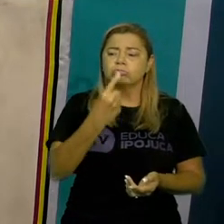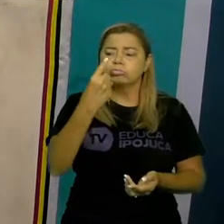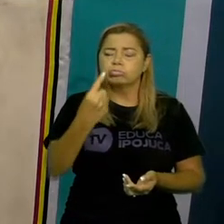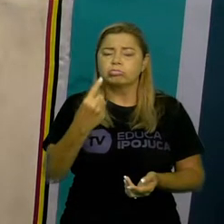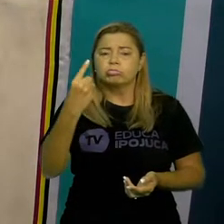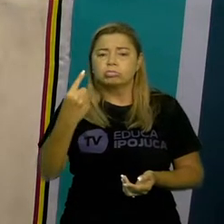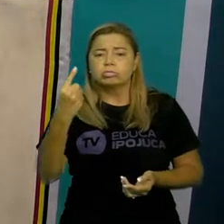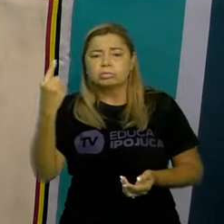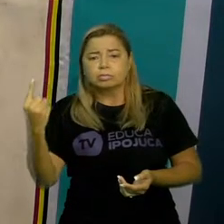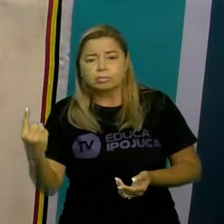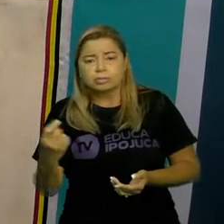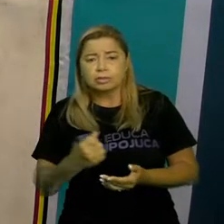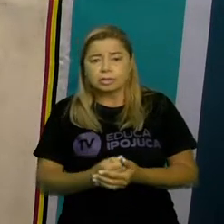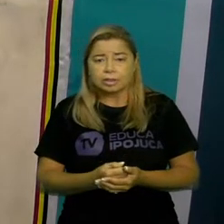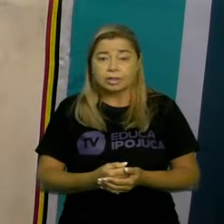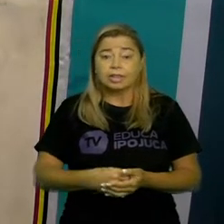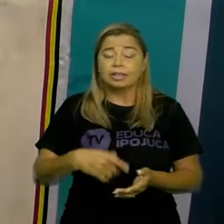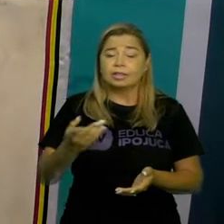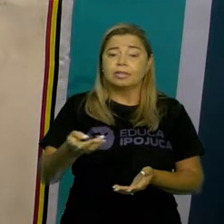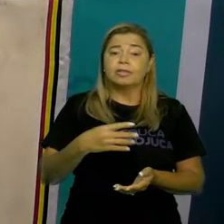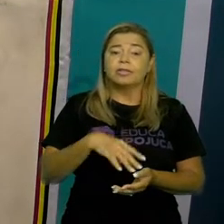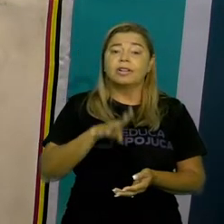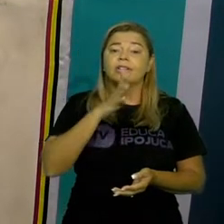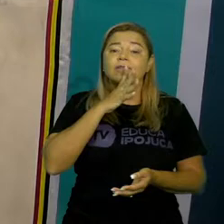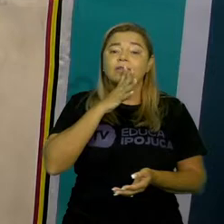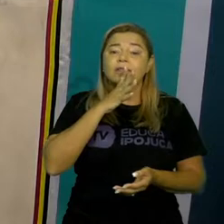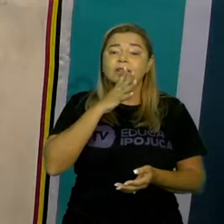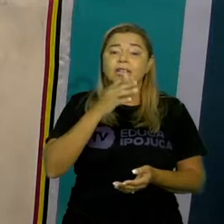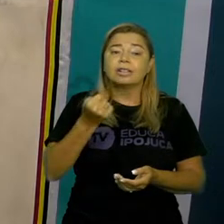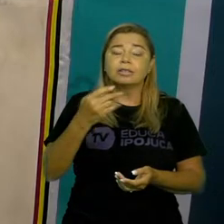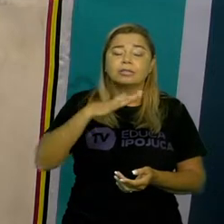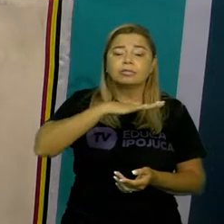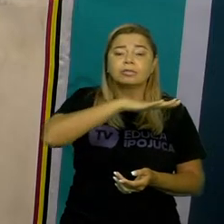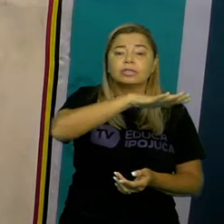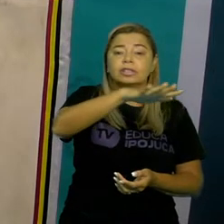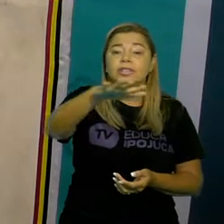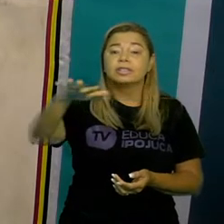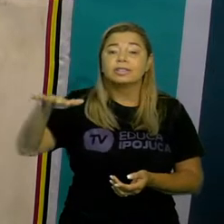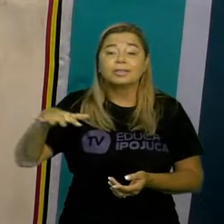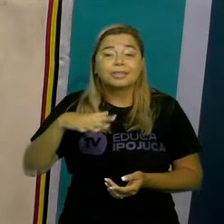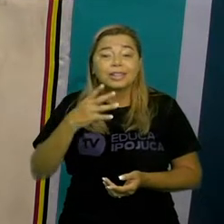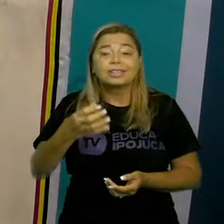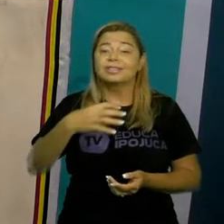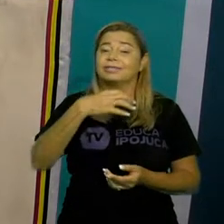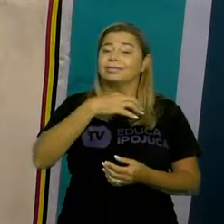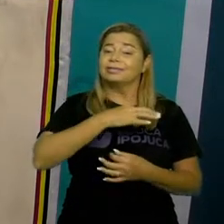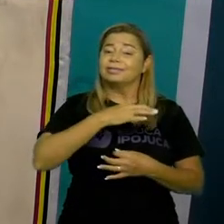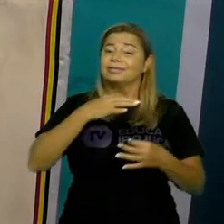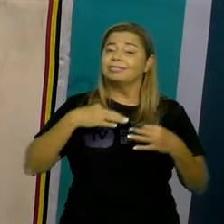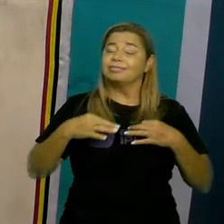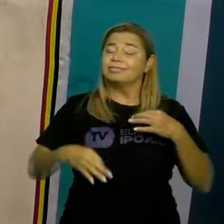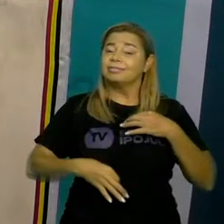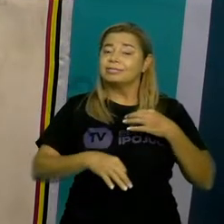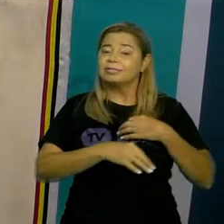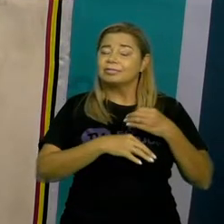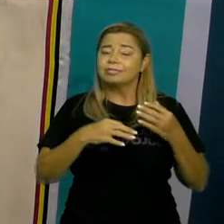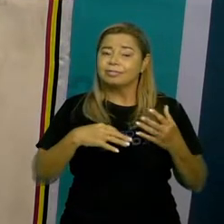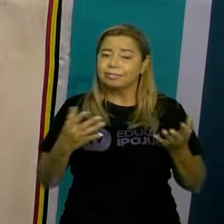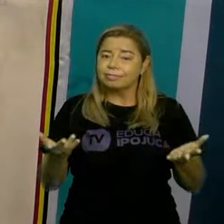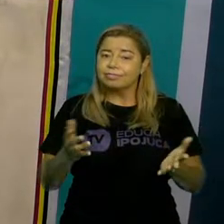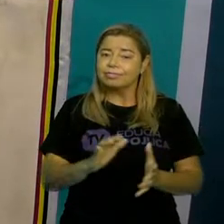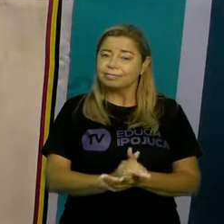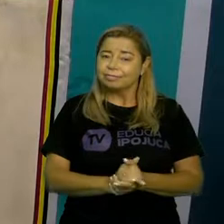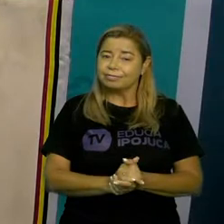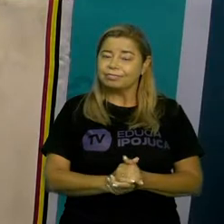conhecendo os espaços. Então, vamos conhecer os espaços dos sentidos, certo? E aí, uma vai apresentar aqui